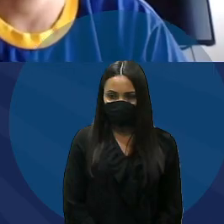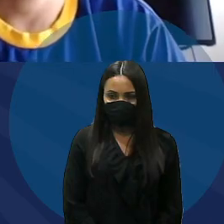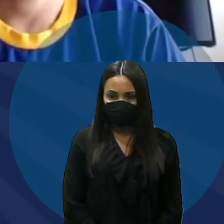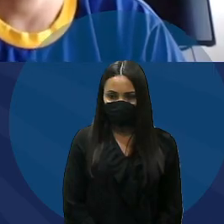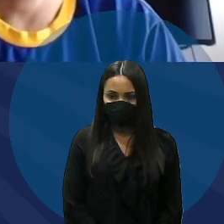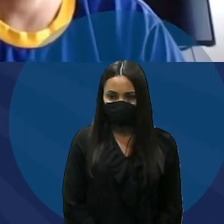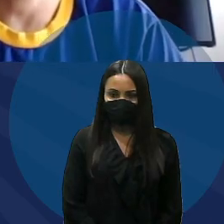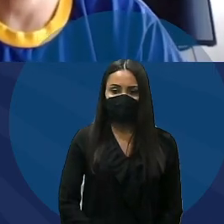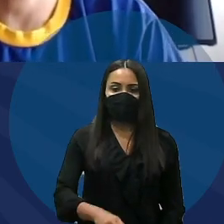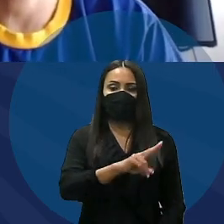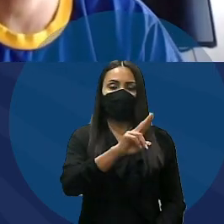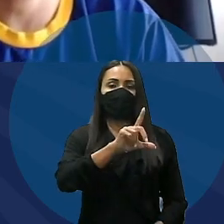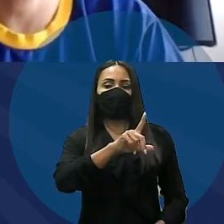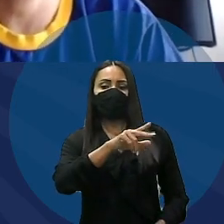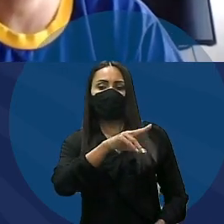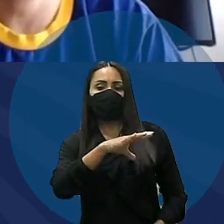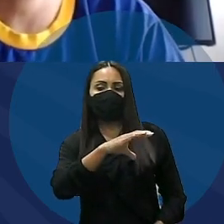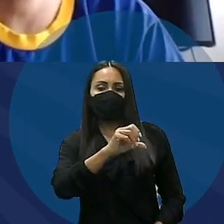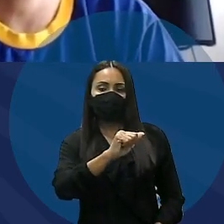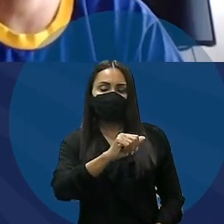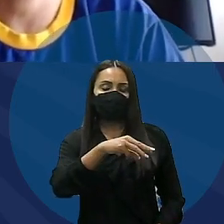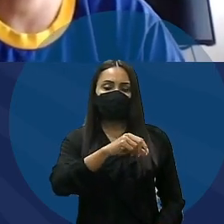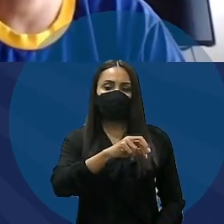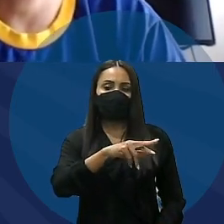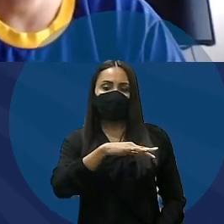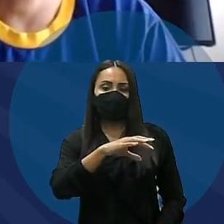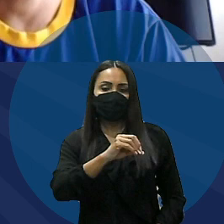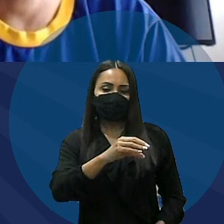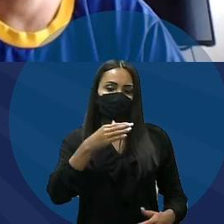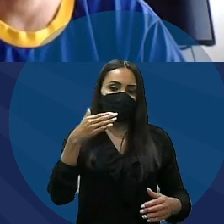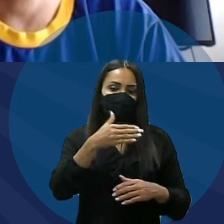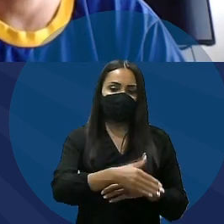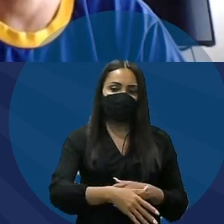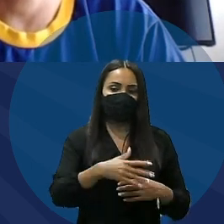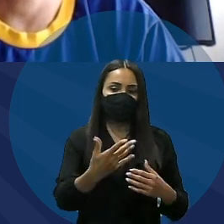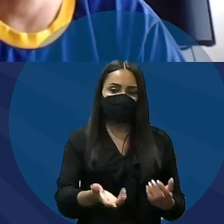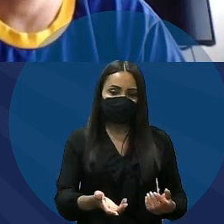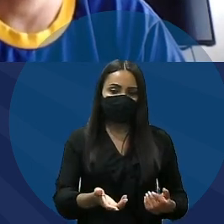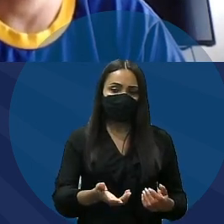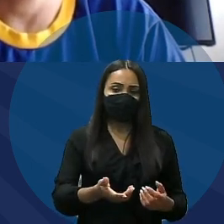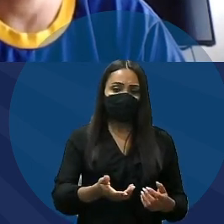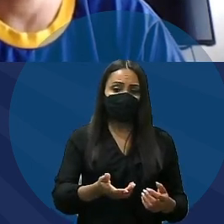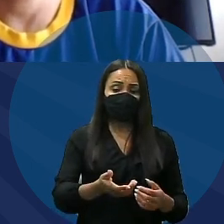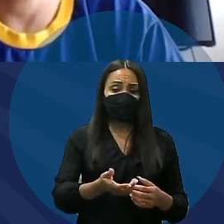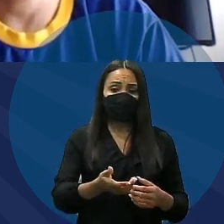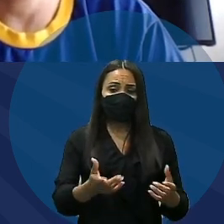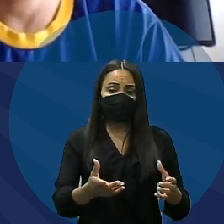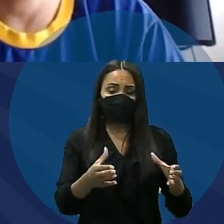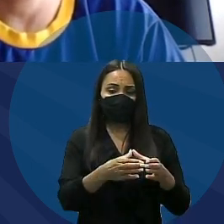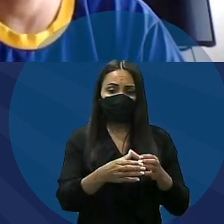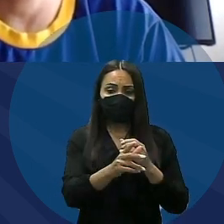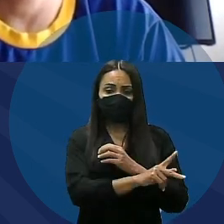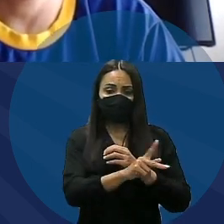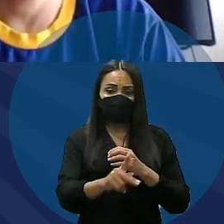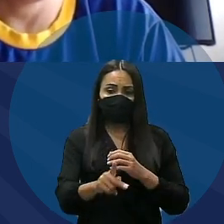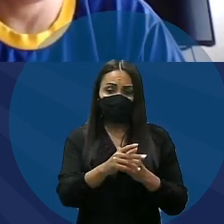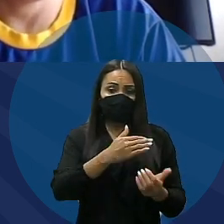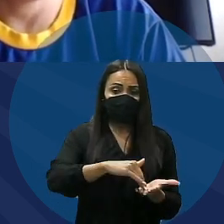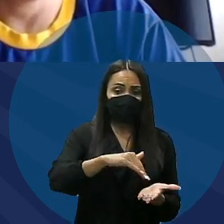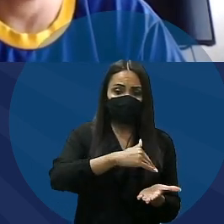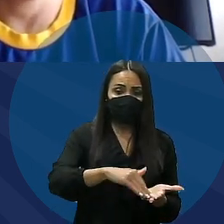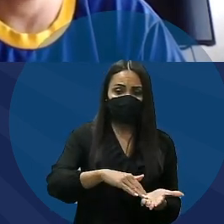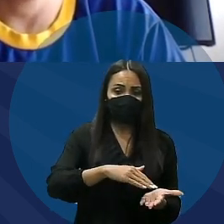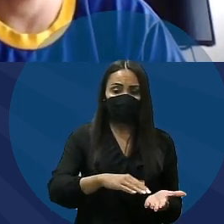Meu nome é Lúcia Maria, eu faço parte da Superintendência Pedagógica da Secretaria Executiva